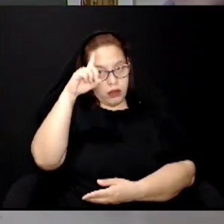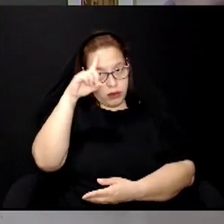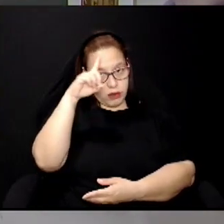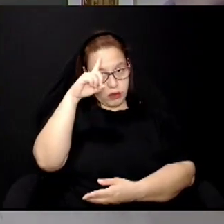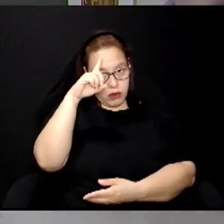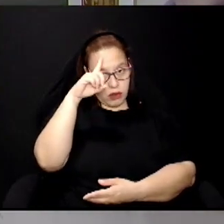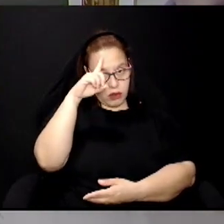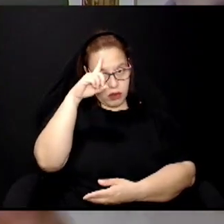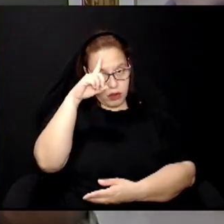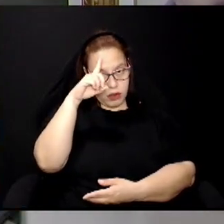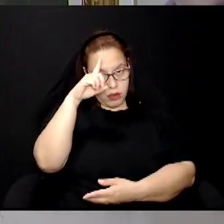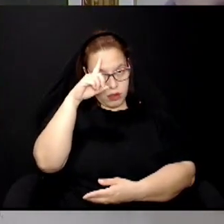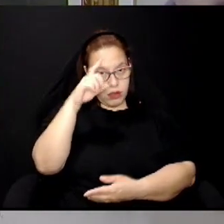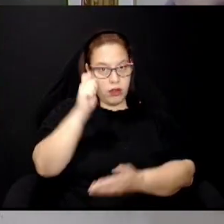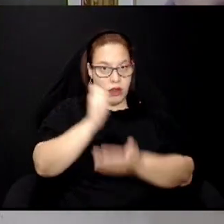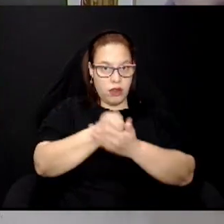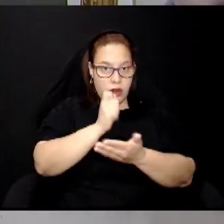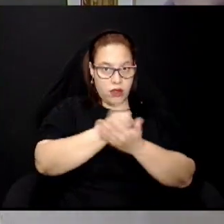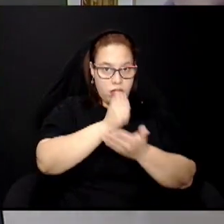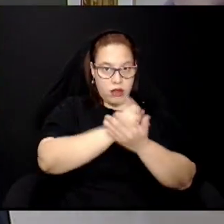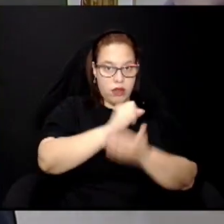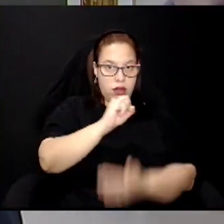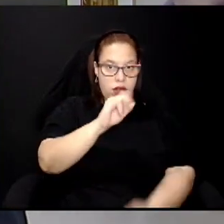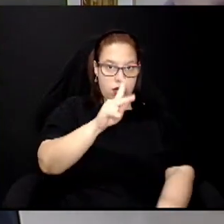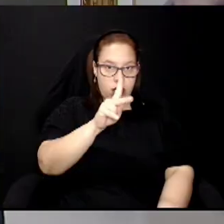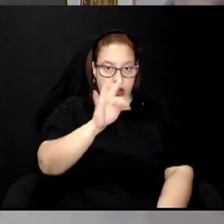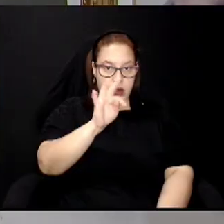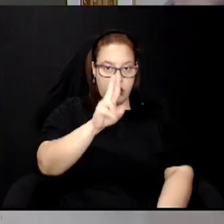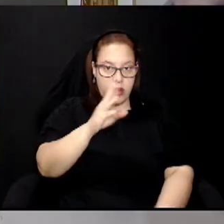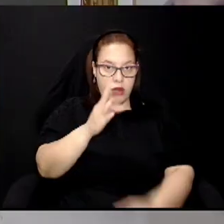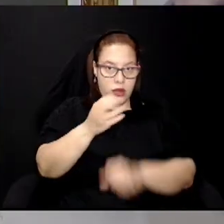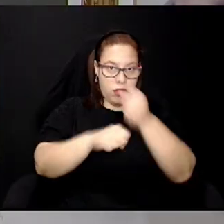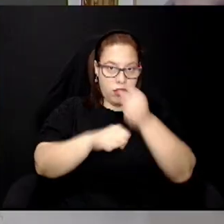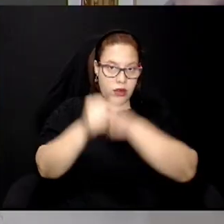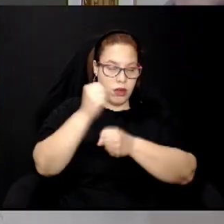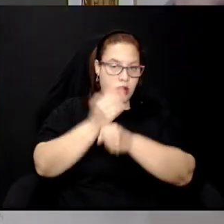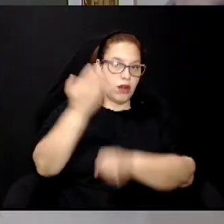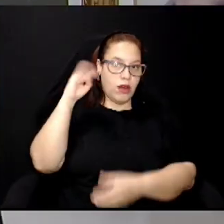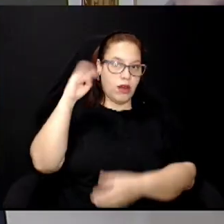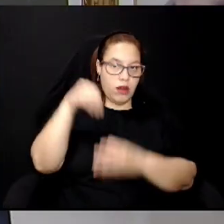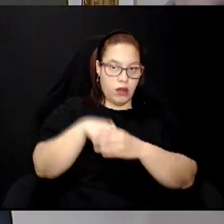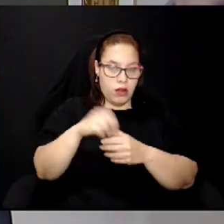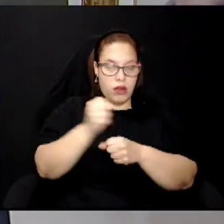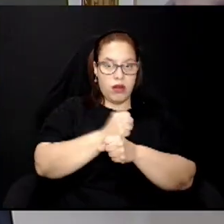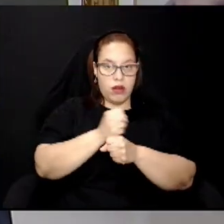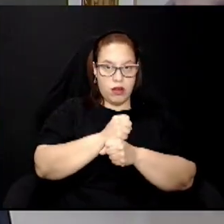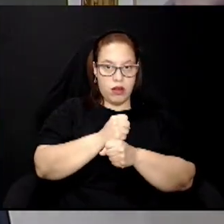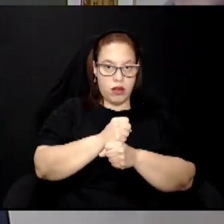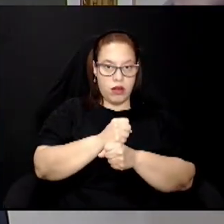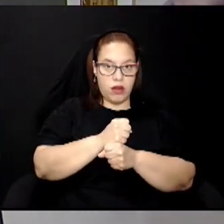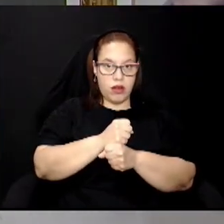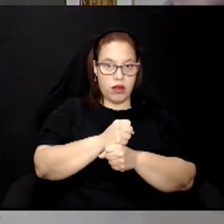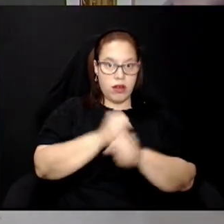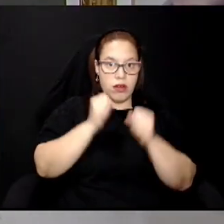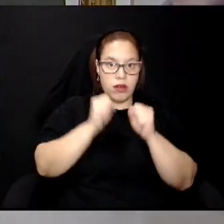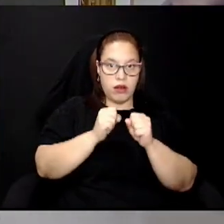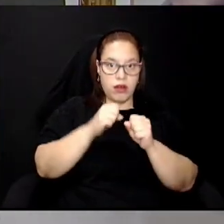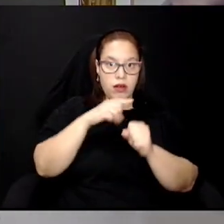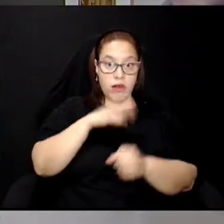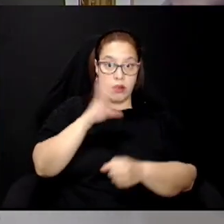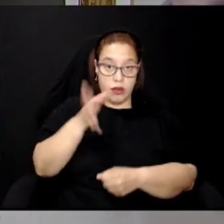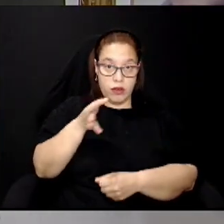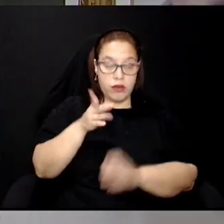seus pagamentos do IPTU do ano anterior, porém dentro deste ano vigente ele pode pleitear através desse projeto de